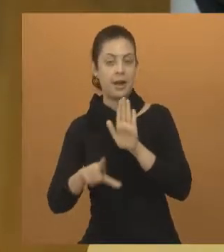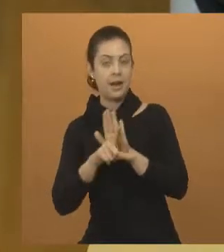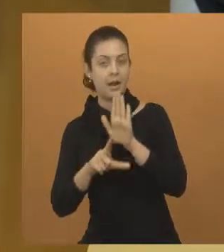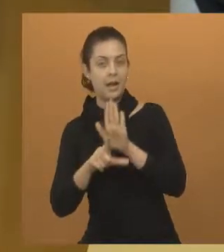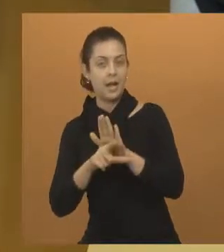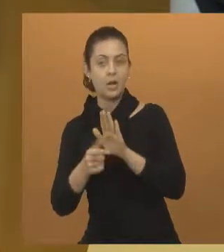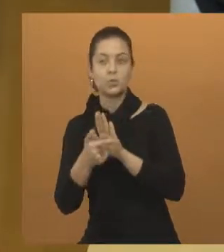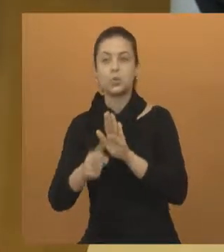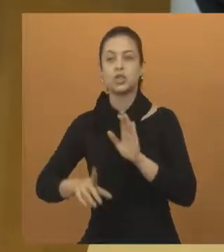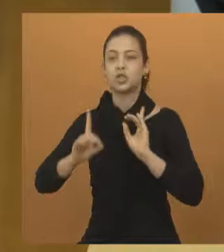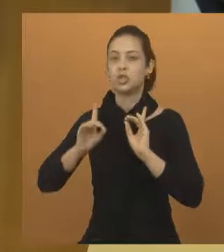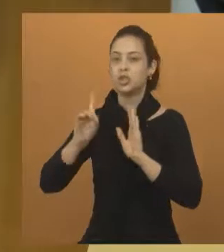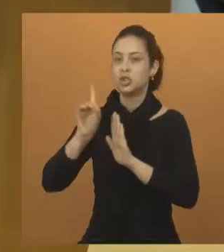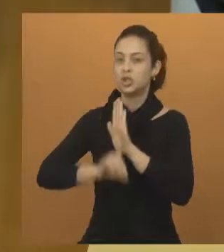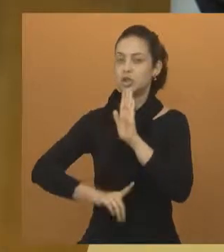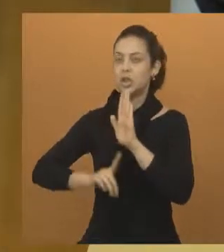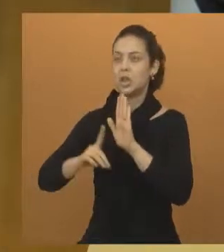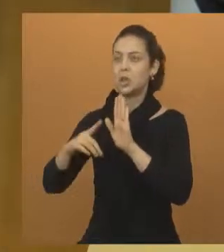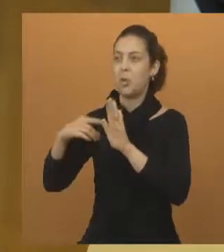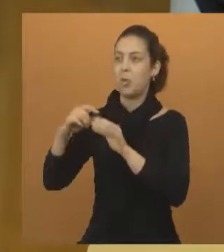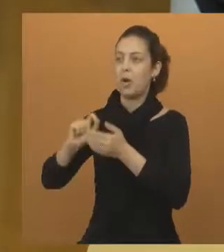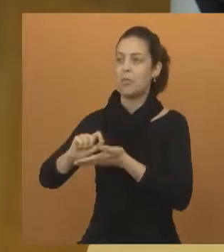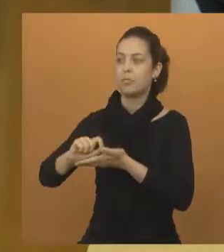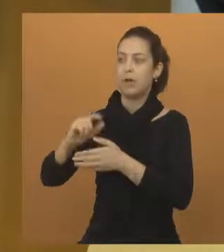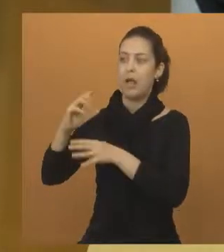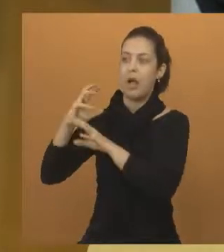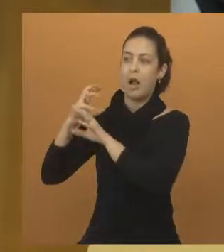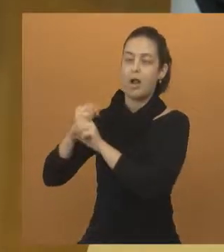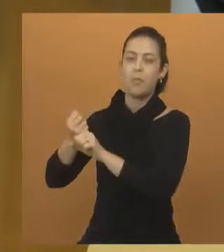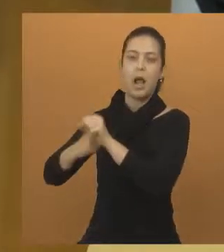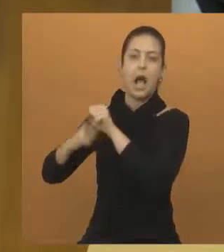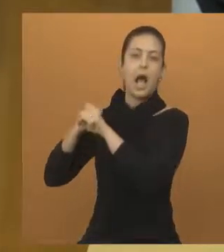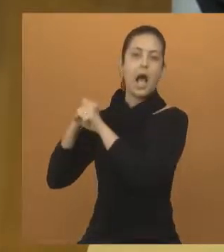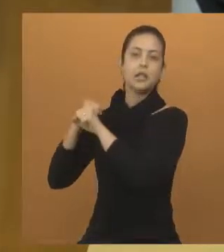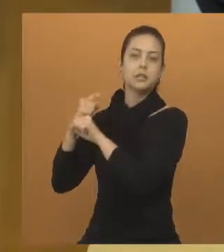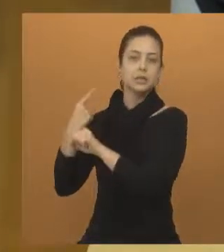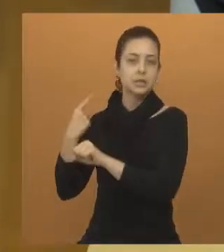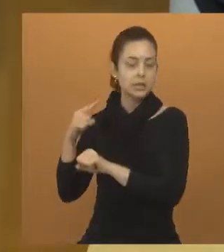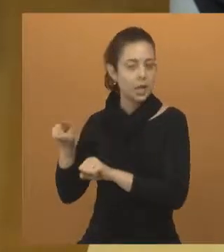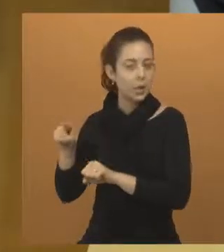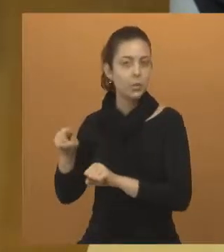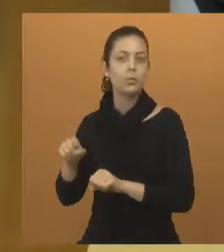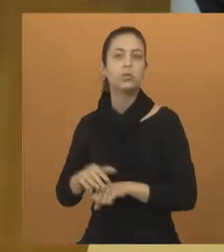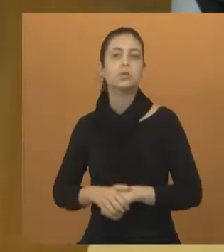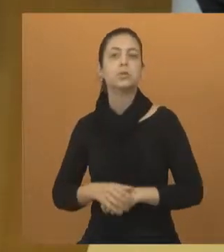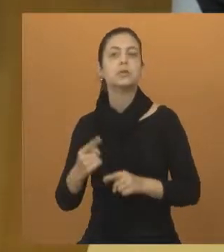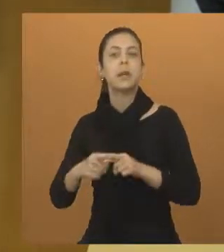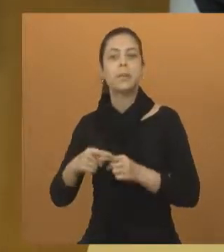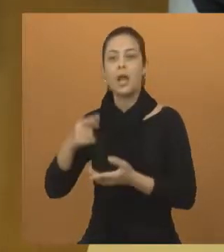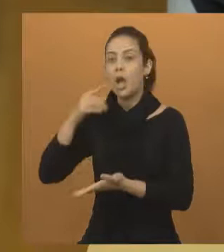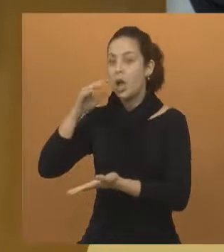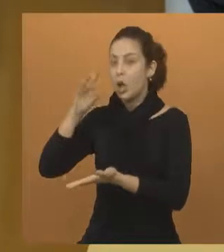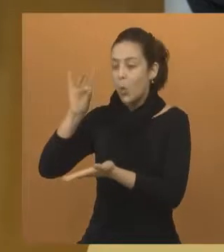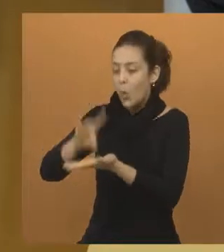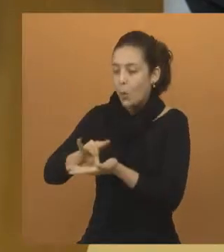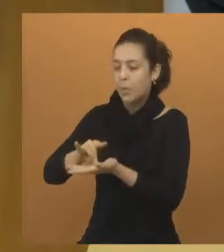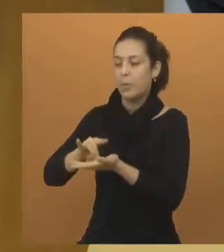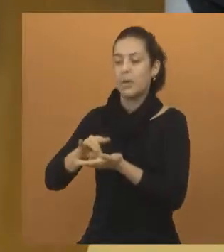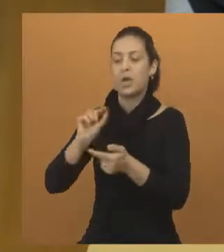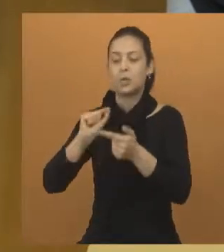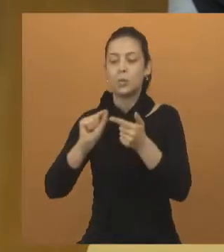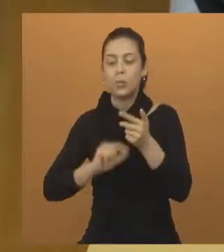não geram direito adquirido, podendo ser anulados em caso de descumprimento das condições que os